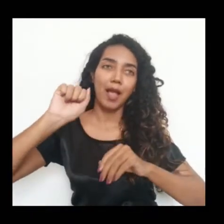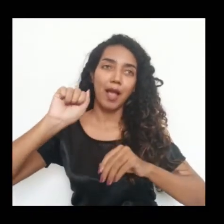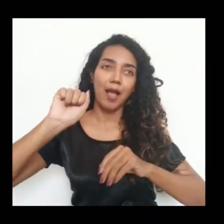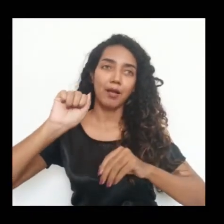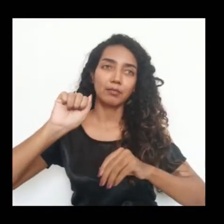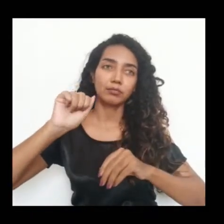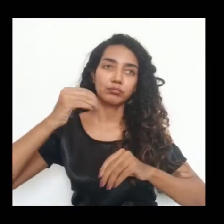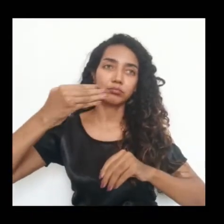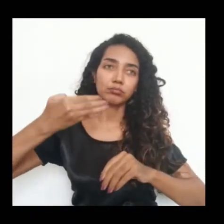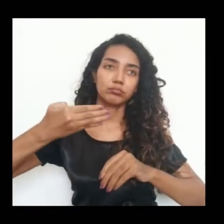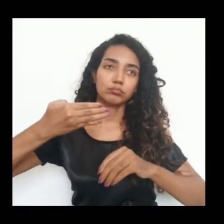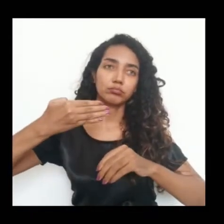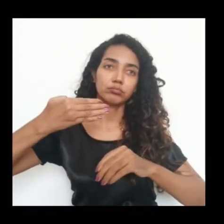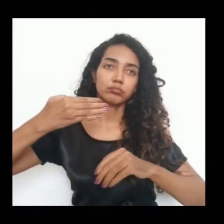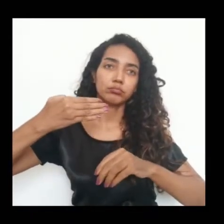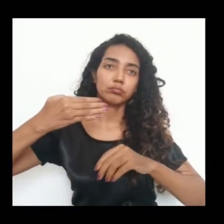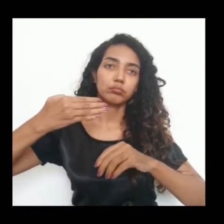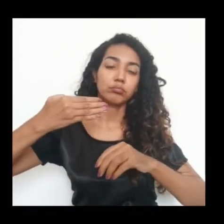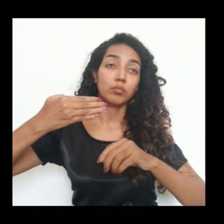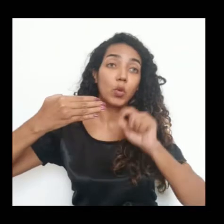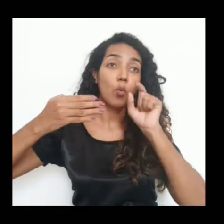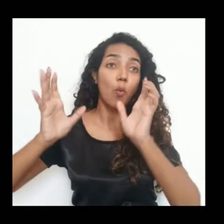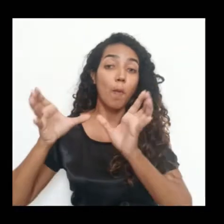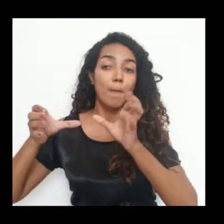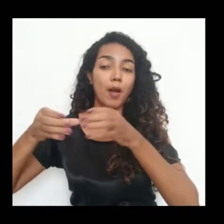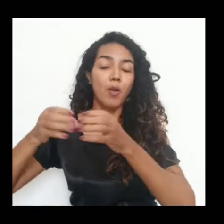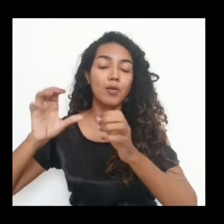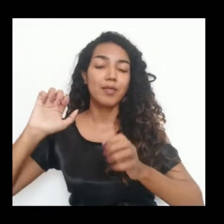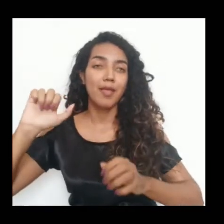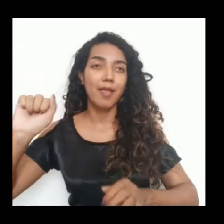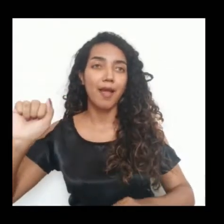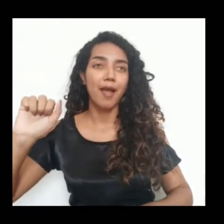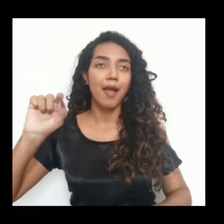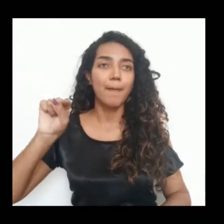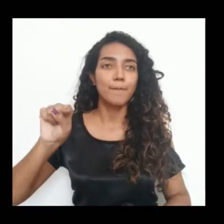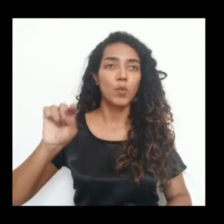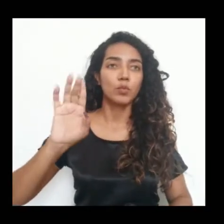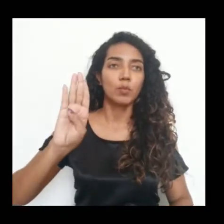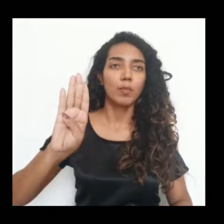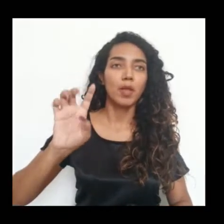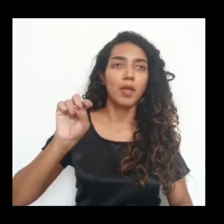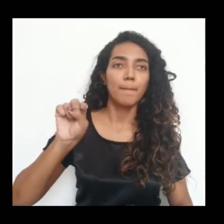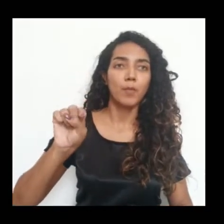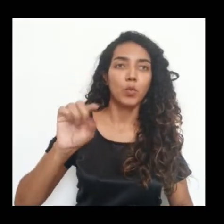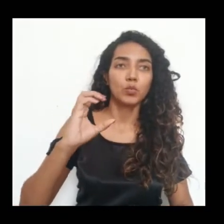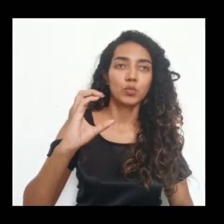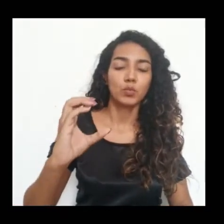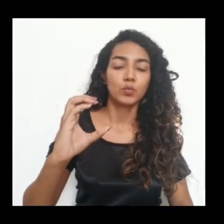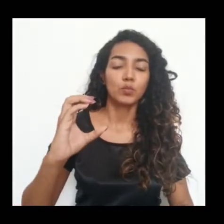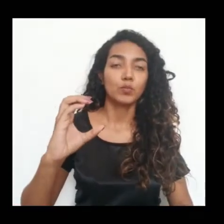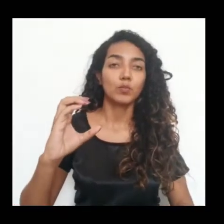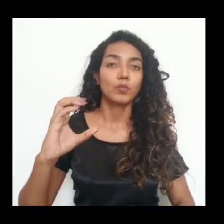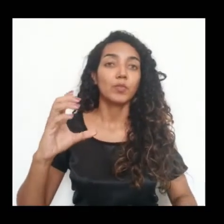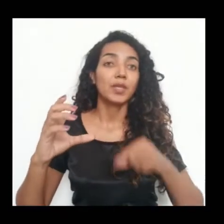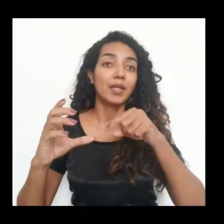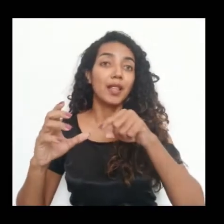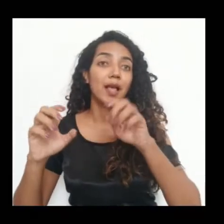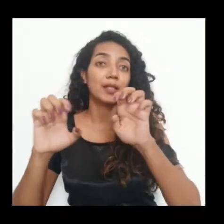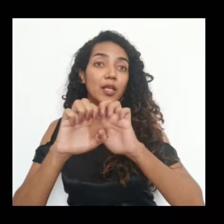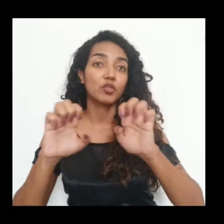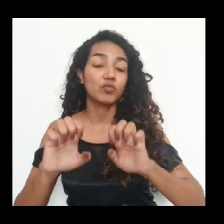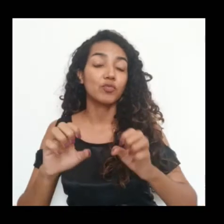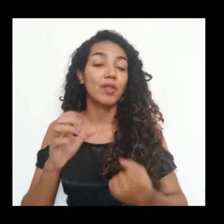é A.B.C. E na estrutura de diretórios, ele vai, obviamente, criar um diretório